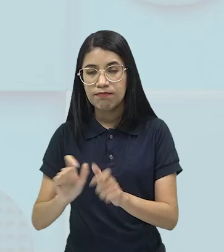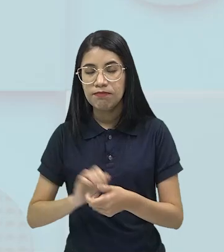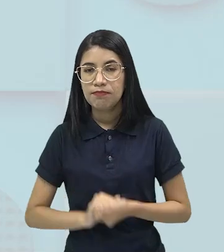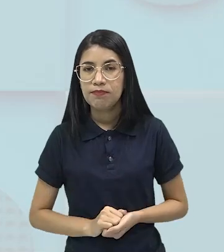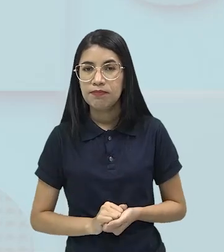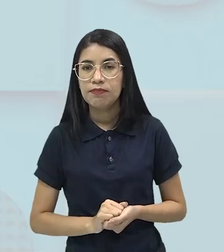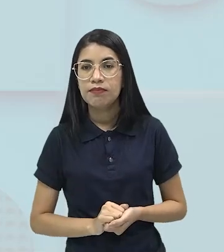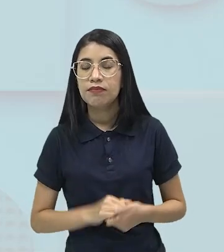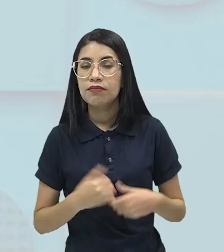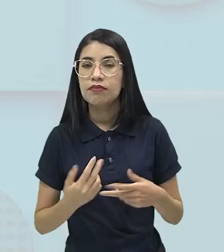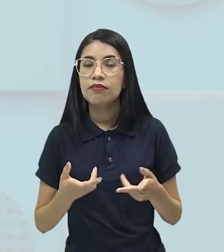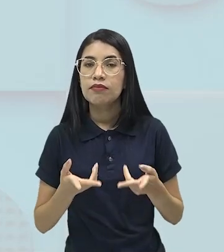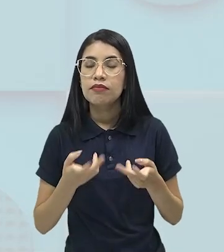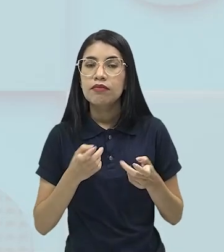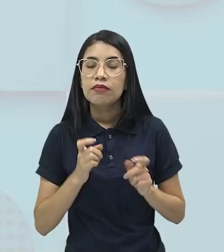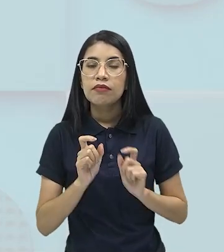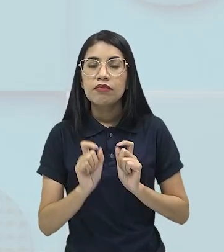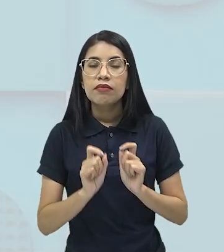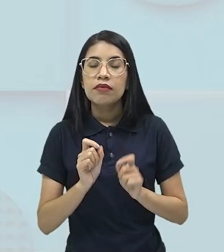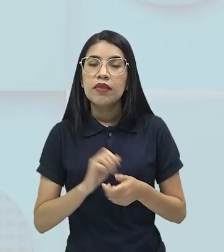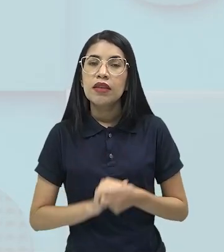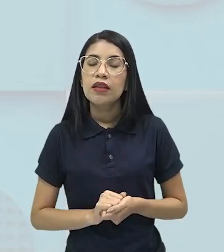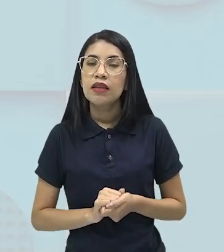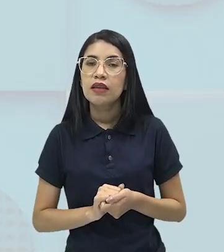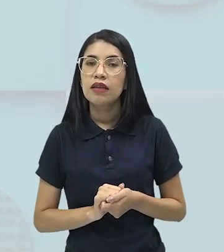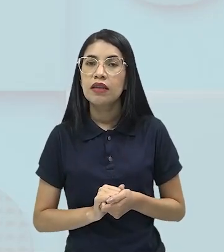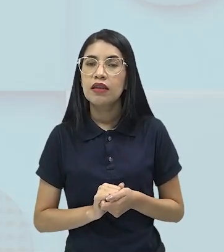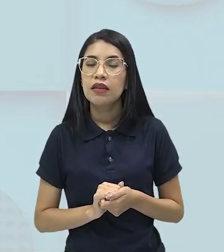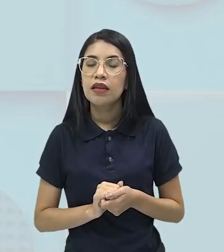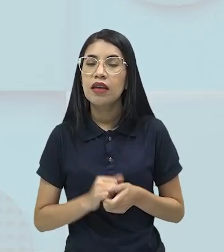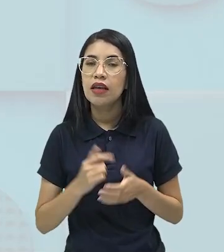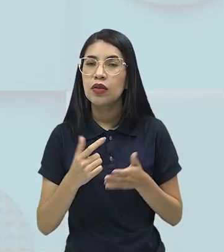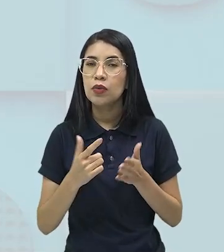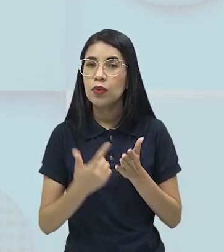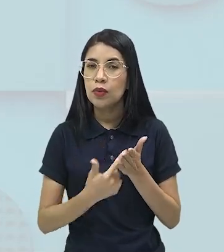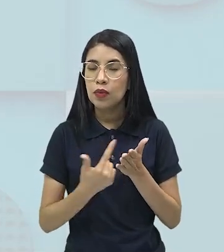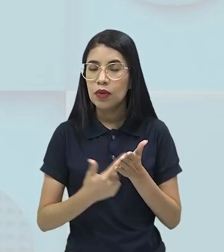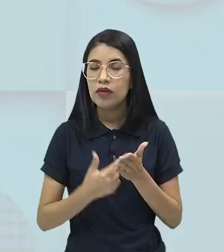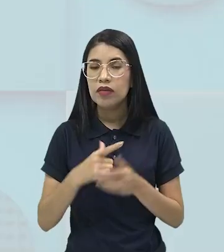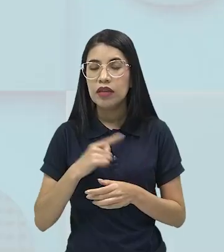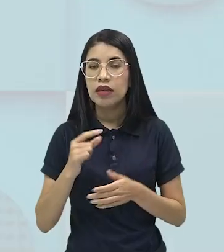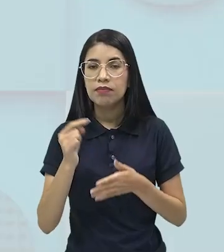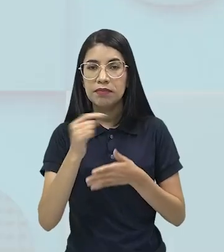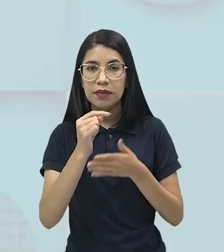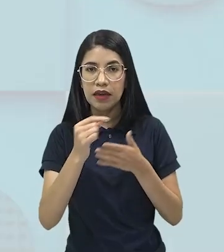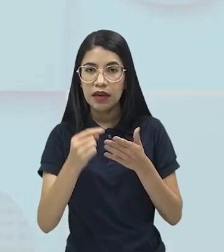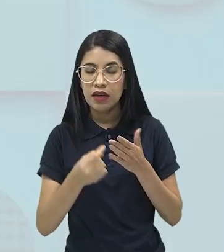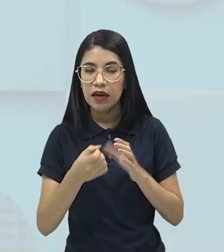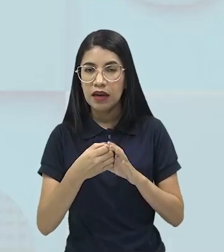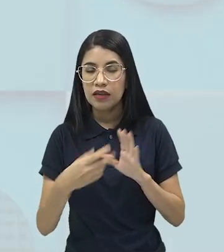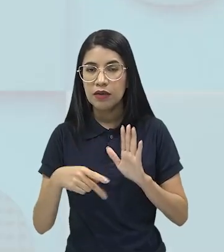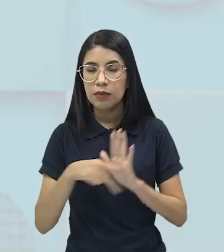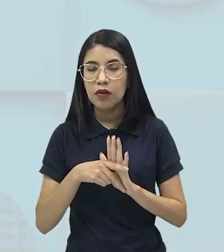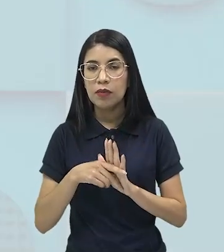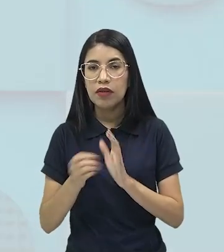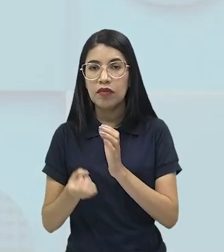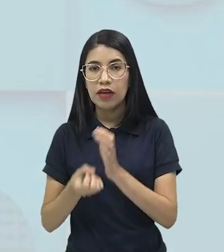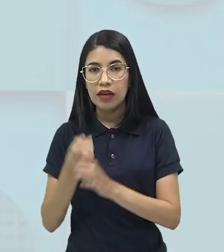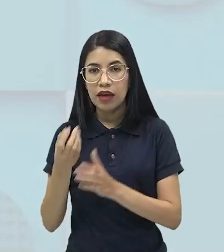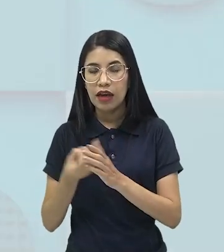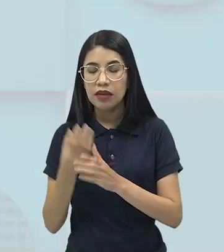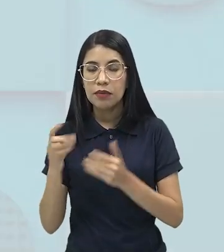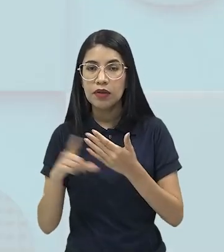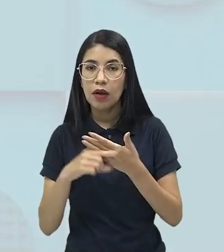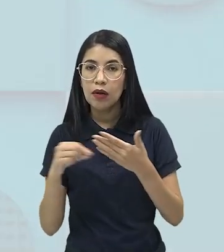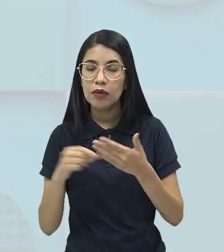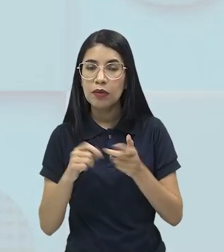Então, você observa que na obra literária, nós vamos ter elementos que são criados pelo escritor no momento dele